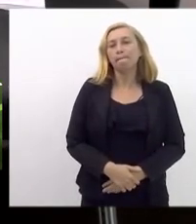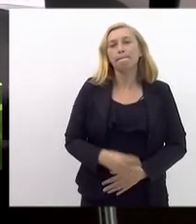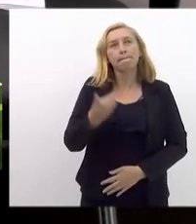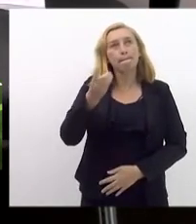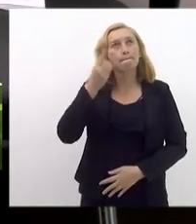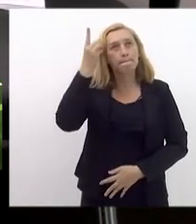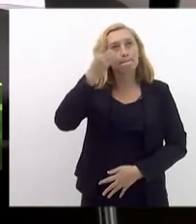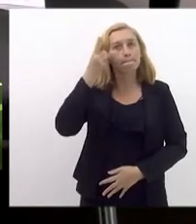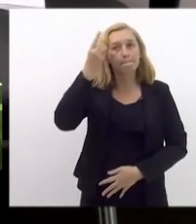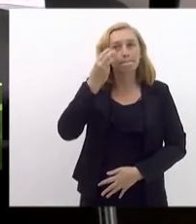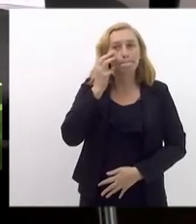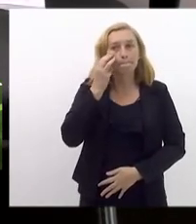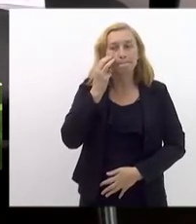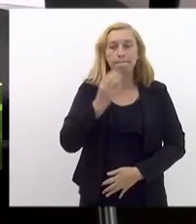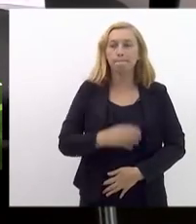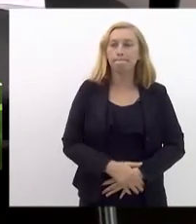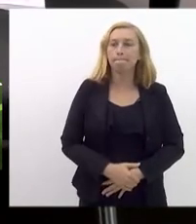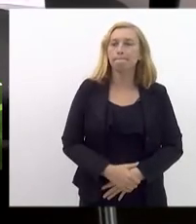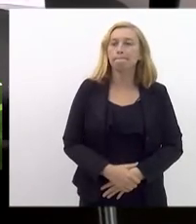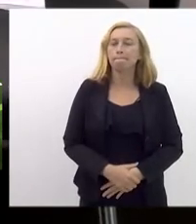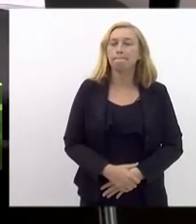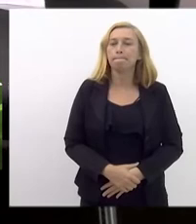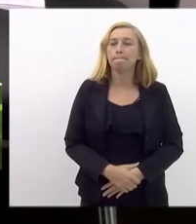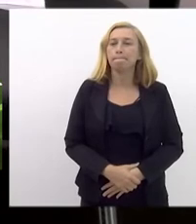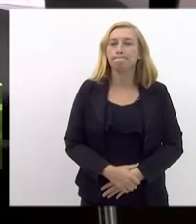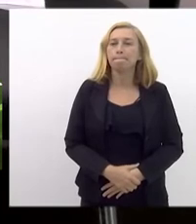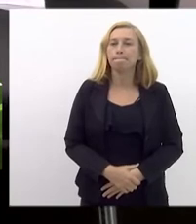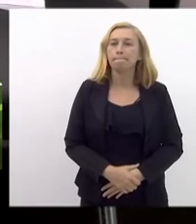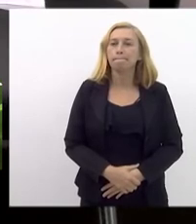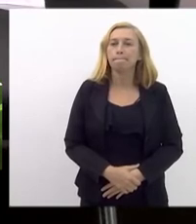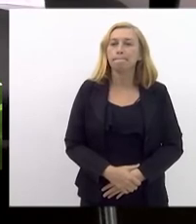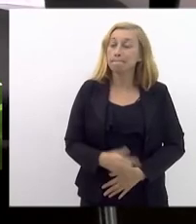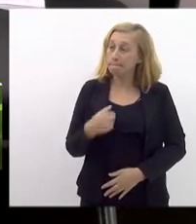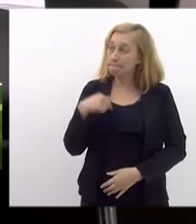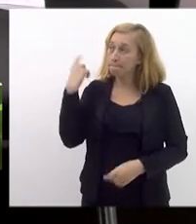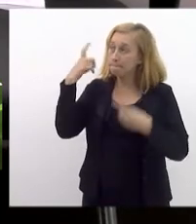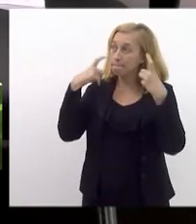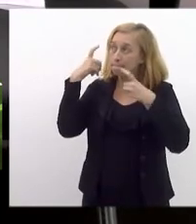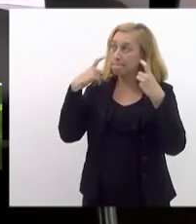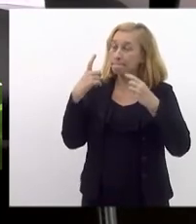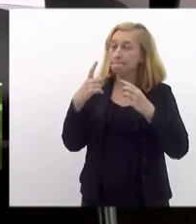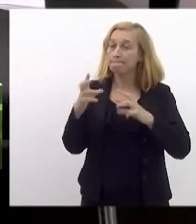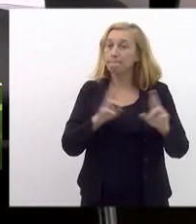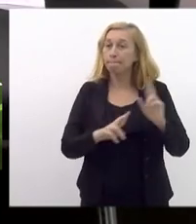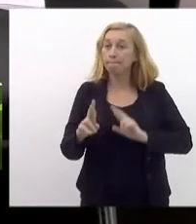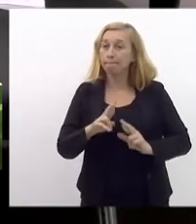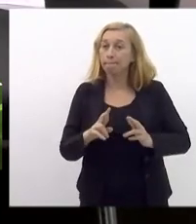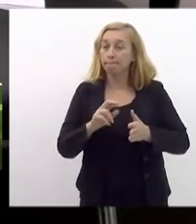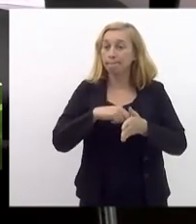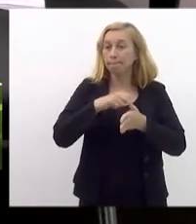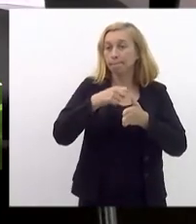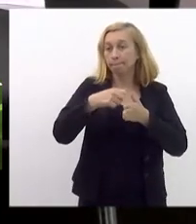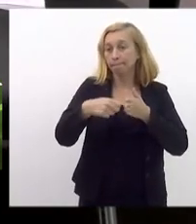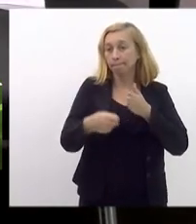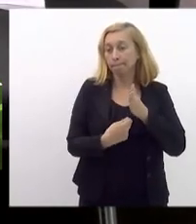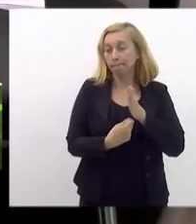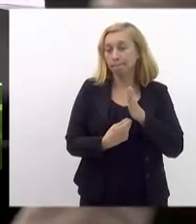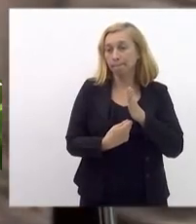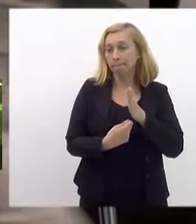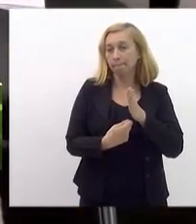deputado Waldeck, que nós... Eu tenho preocupação com relação ao calendário deste ano. Eu acredito